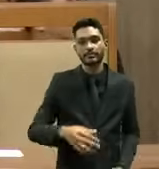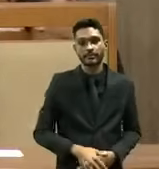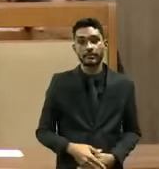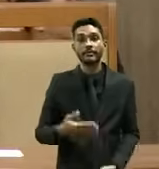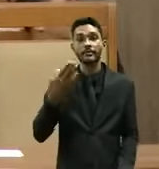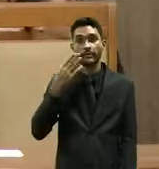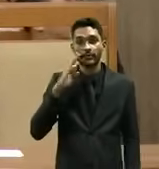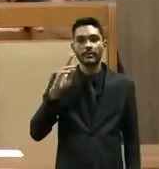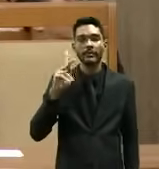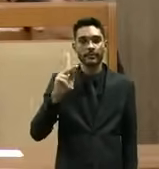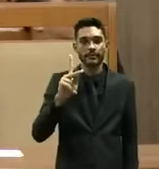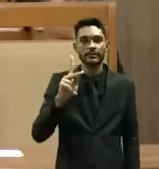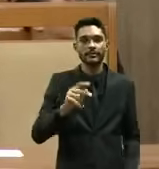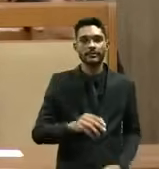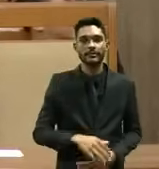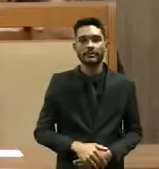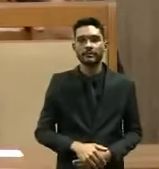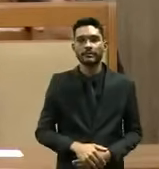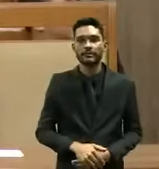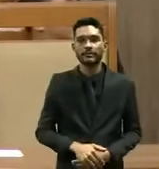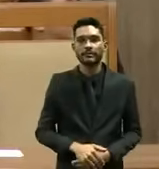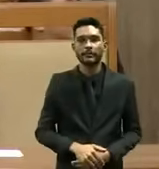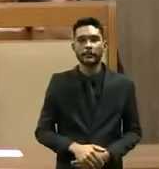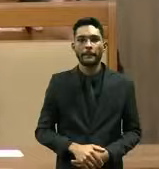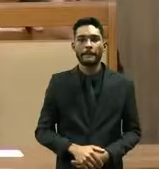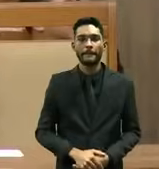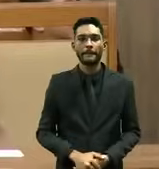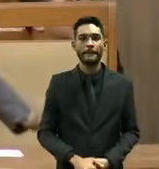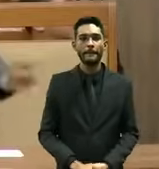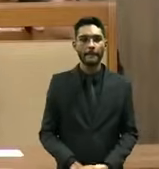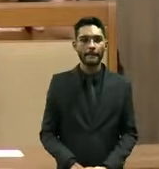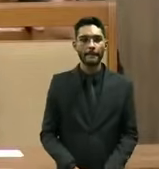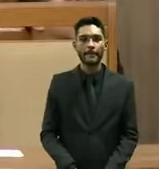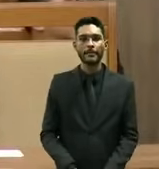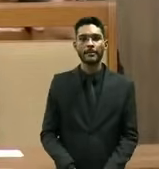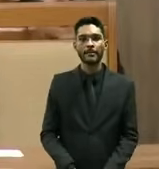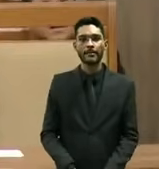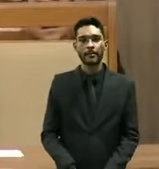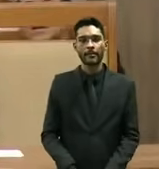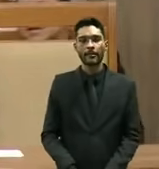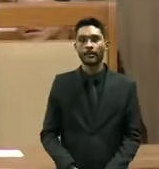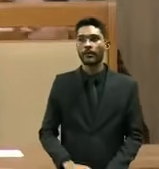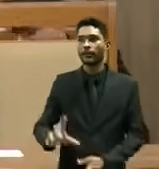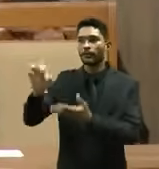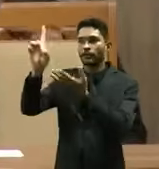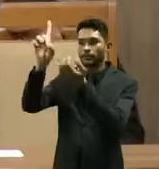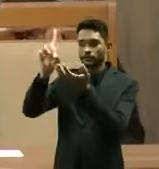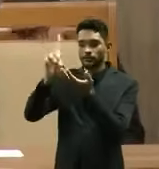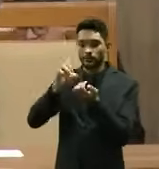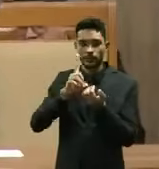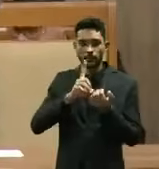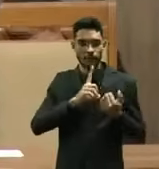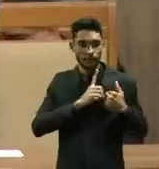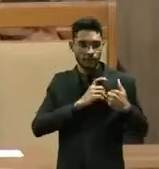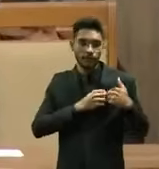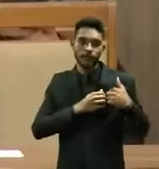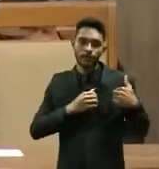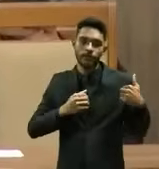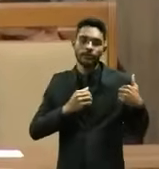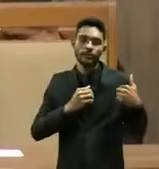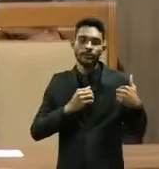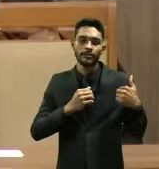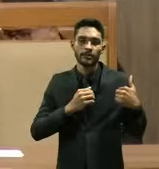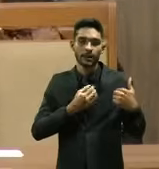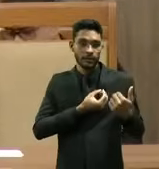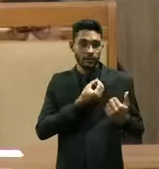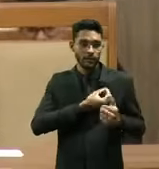em terceiro vamos lá não resista Dê lugar ao Espírito Santo e você vai ver o que ele vai fazer na tua